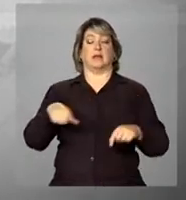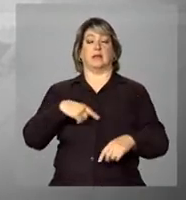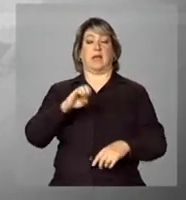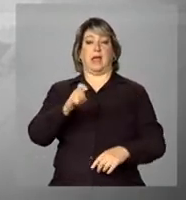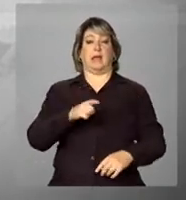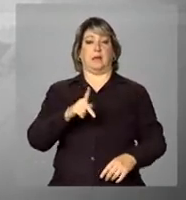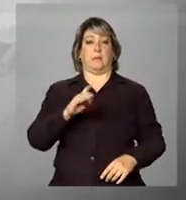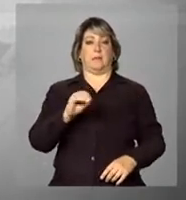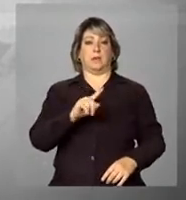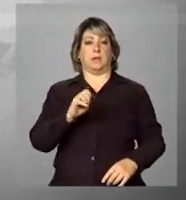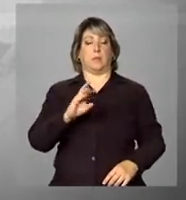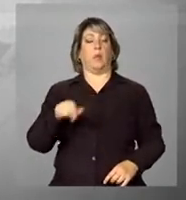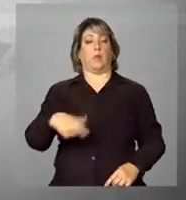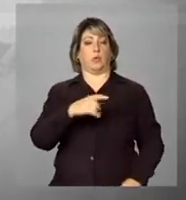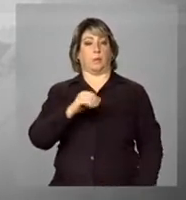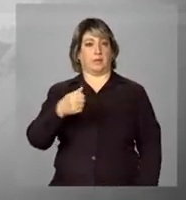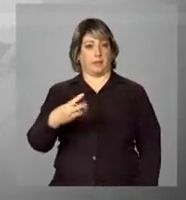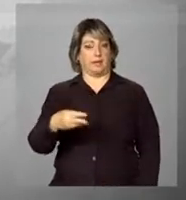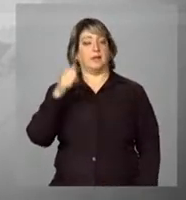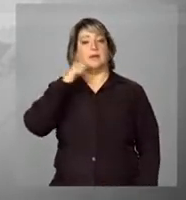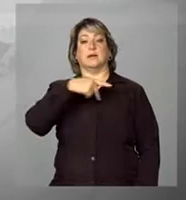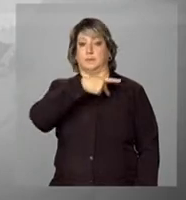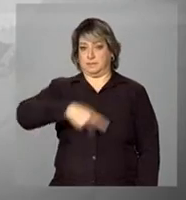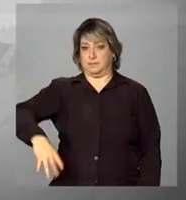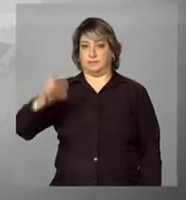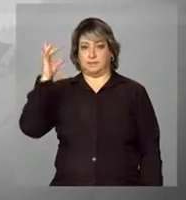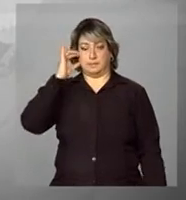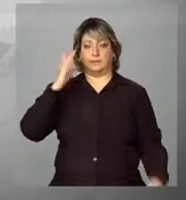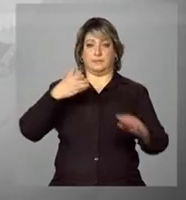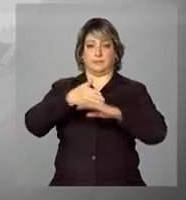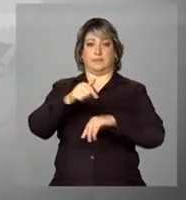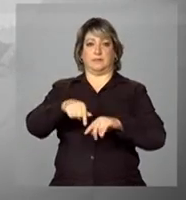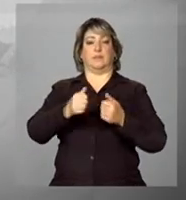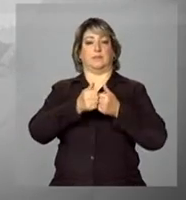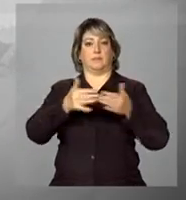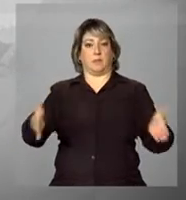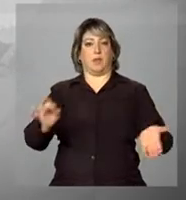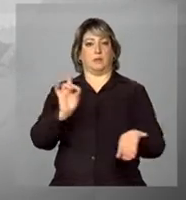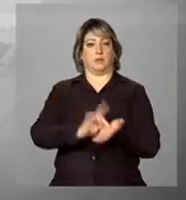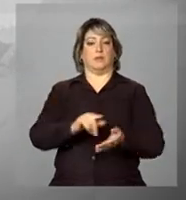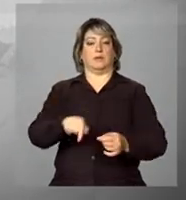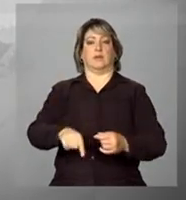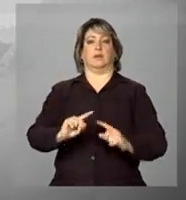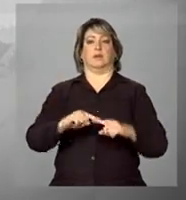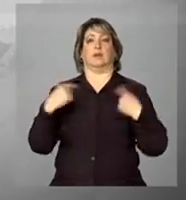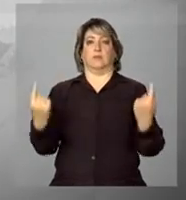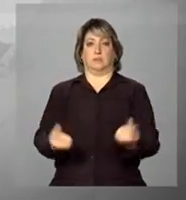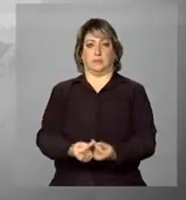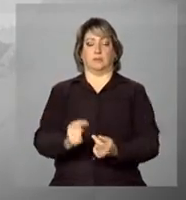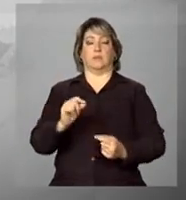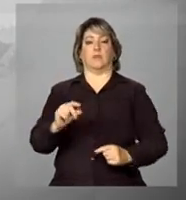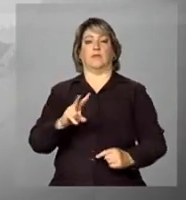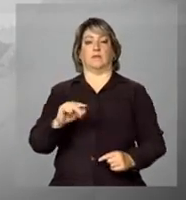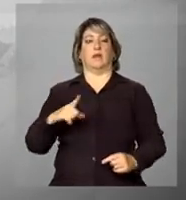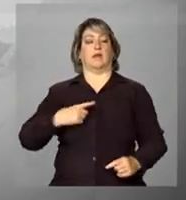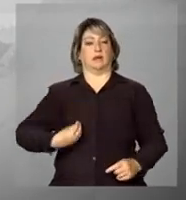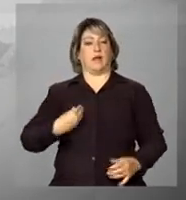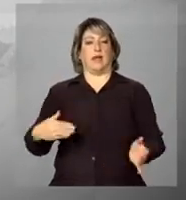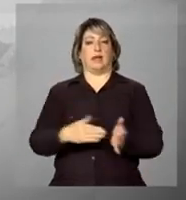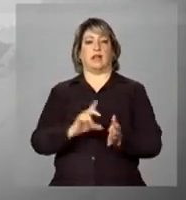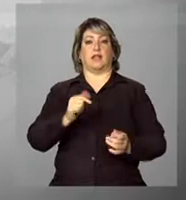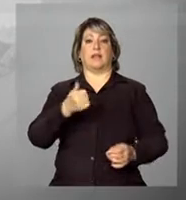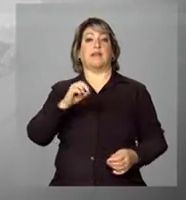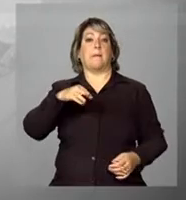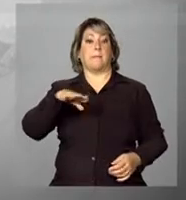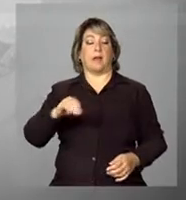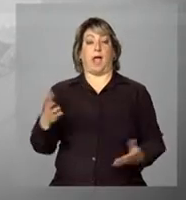Zebu em 2013. A presidenta Dilma Rousseff participa da abertura oficial do evento, que será realizado até o dia 10 de maio.